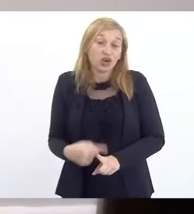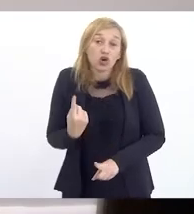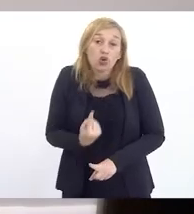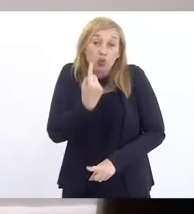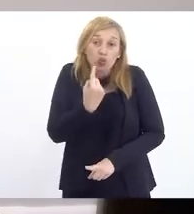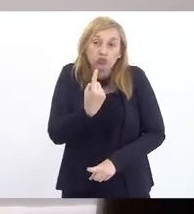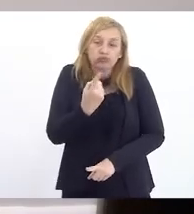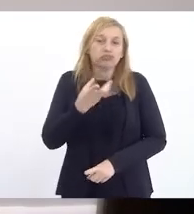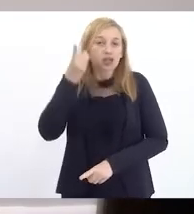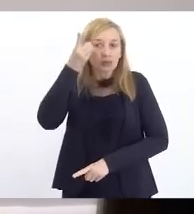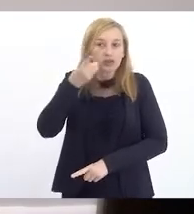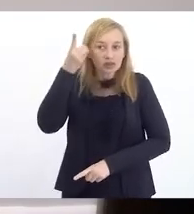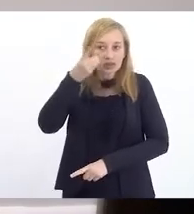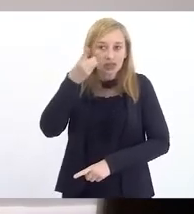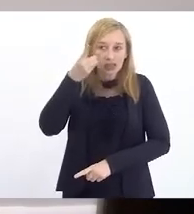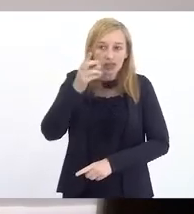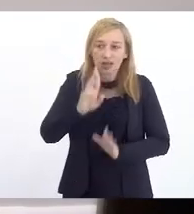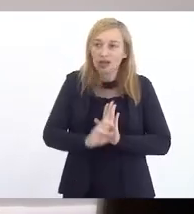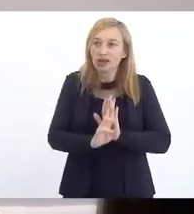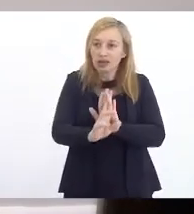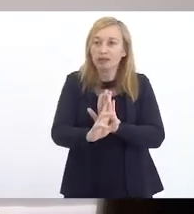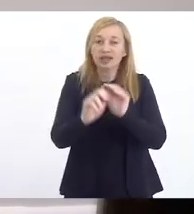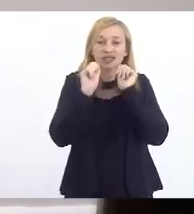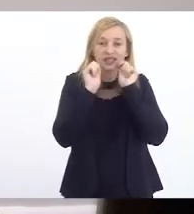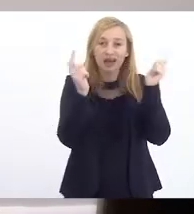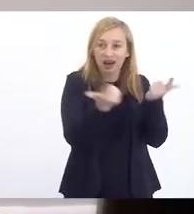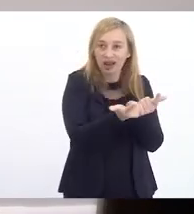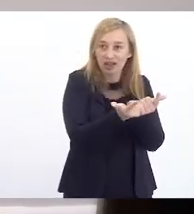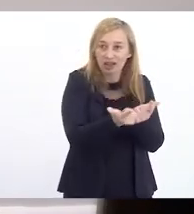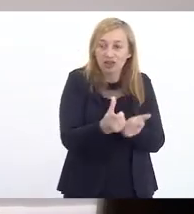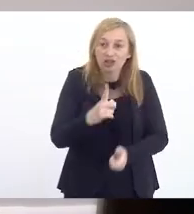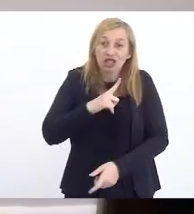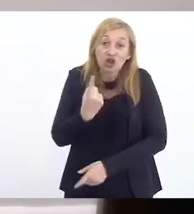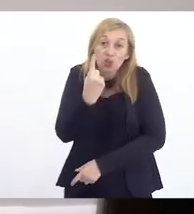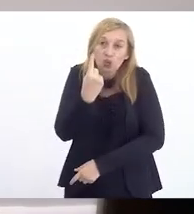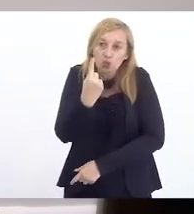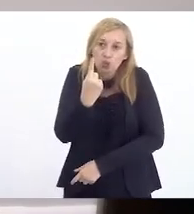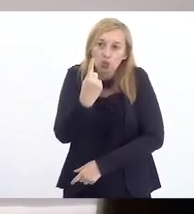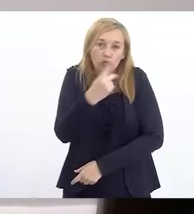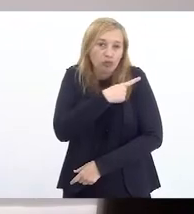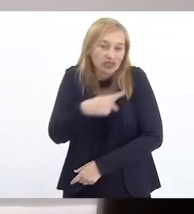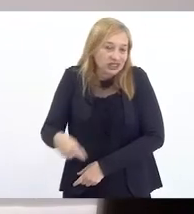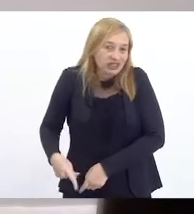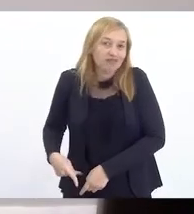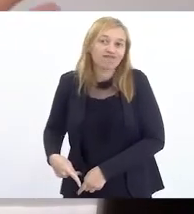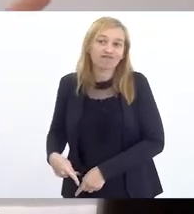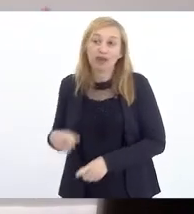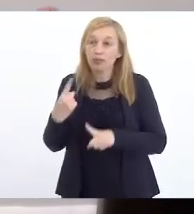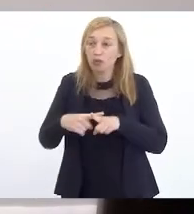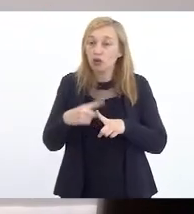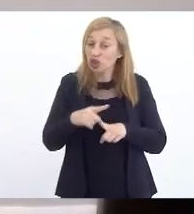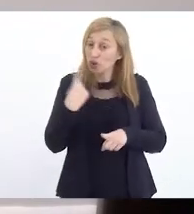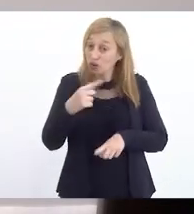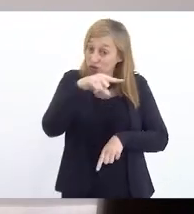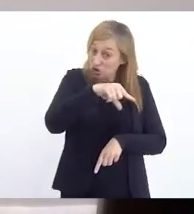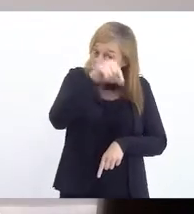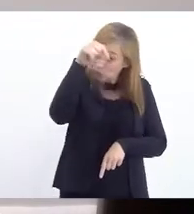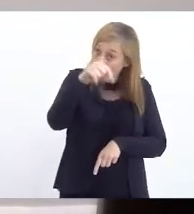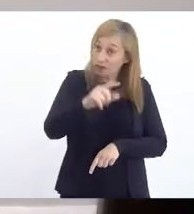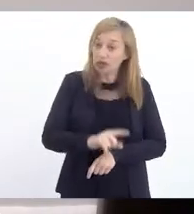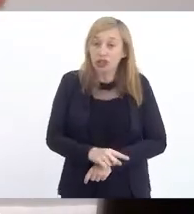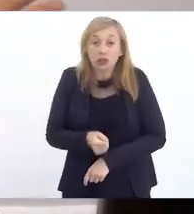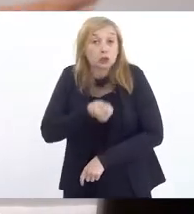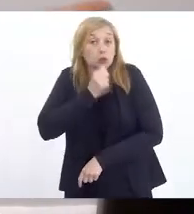o único deputado que representa a Alerje só tem um, é o presidente, porque a gente elegeu.